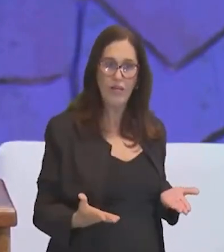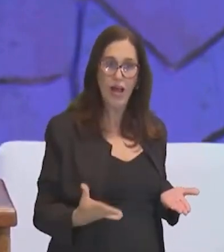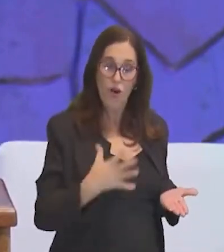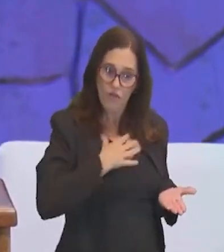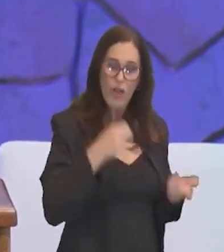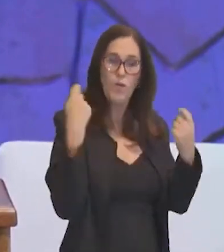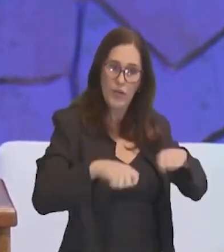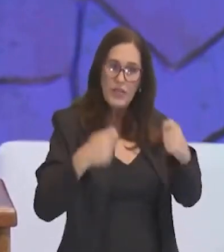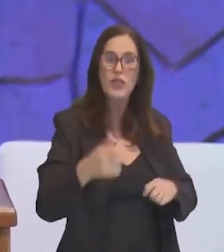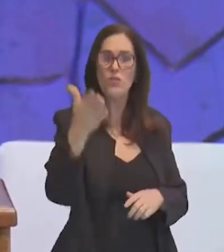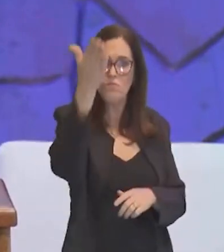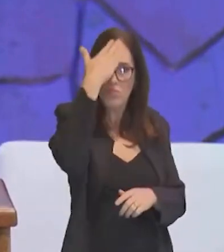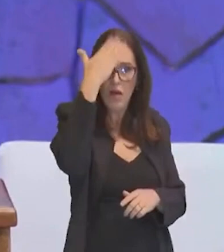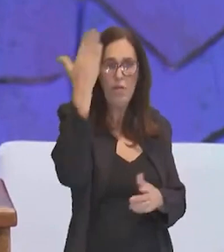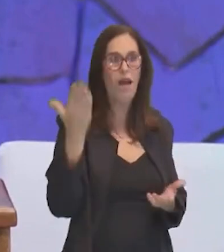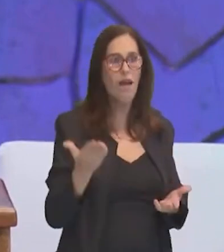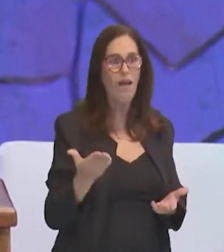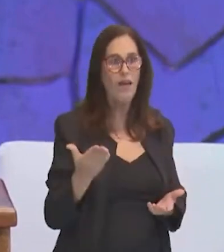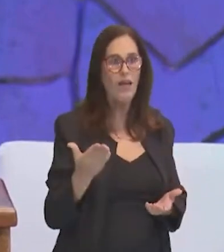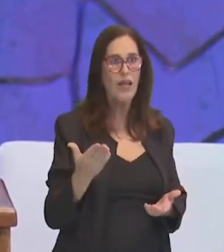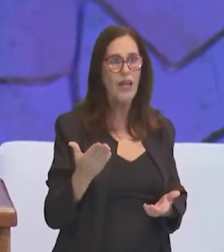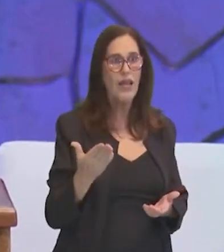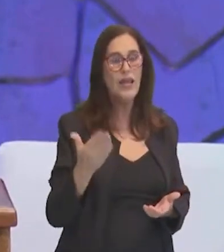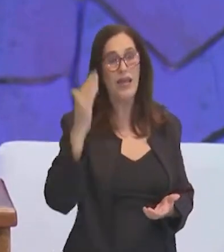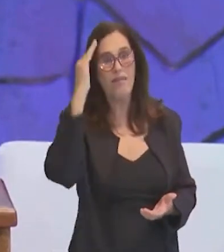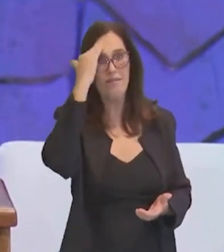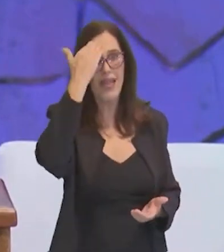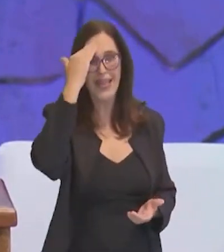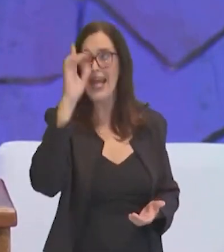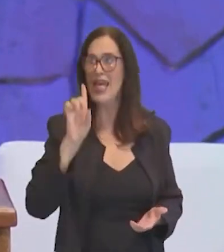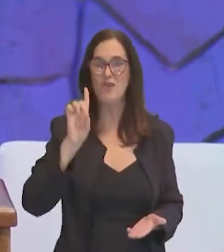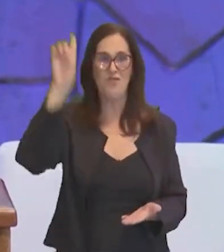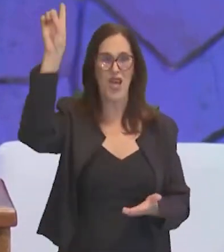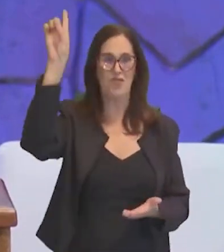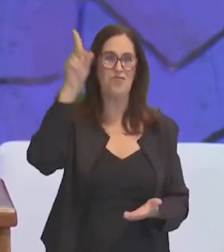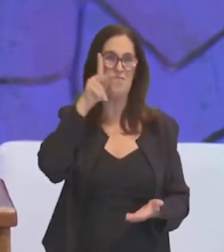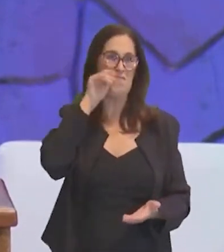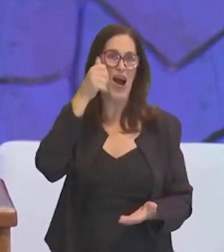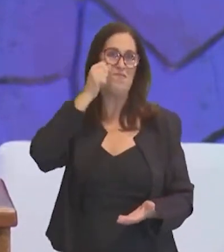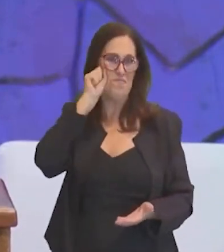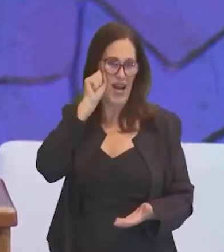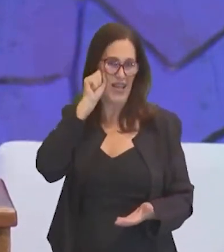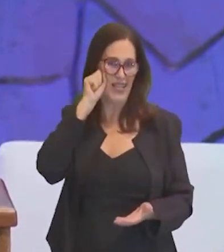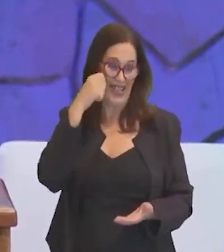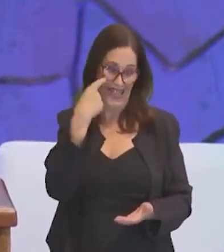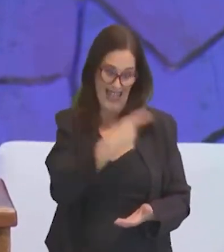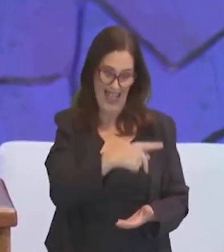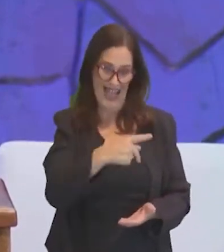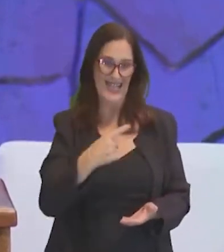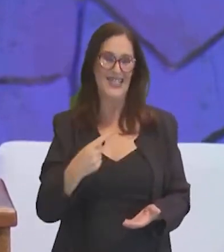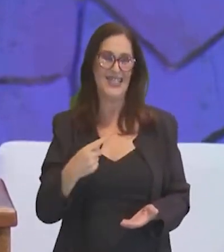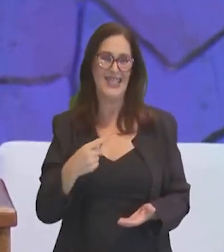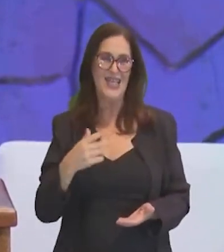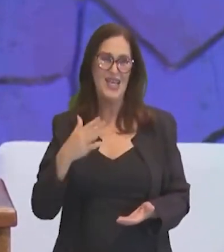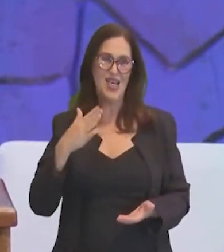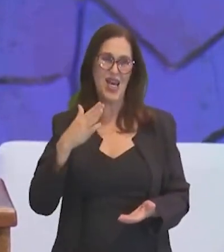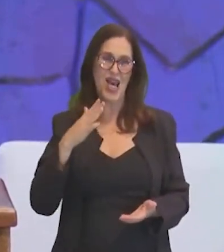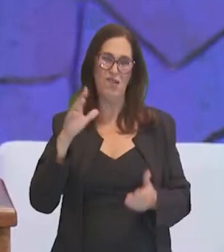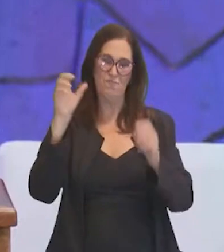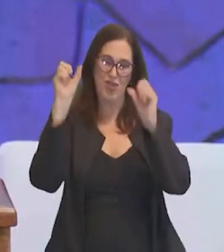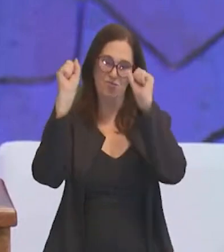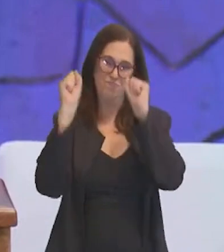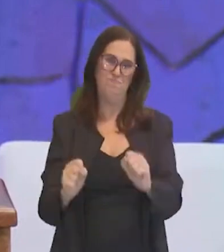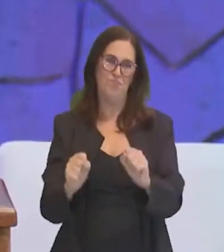Eles precisam saber e reconhecer que o Deus dos pais deles é um Deus